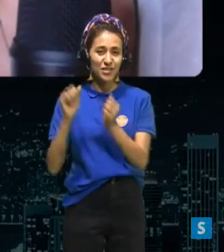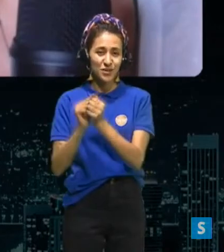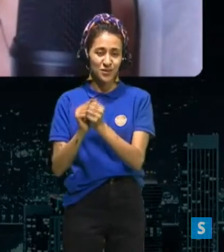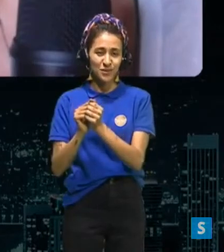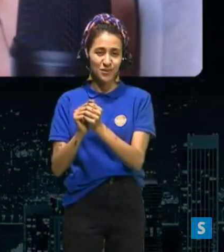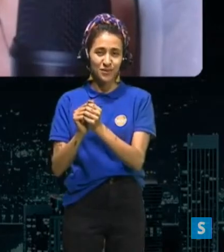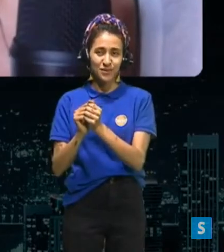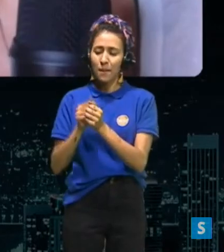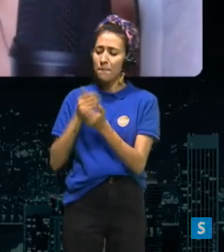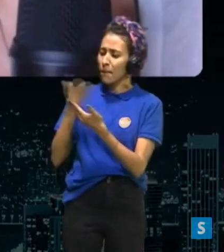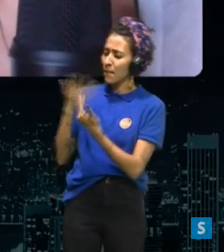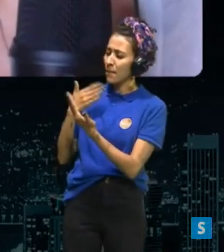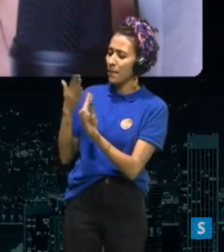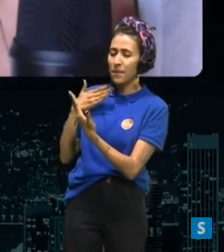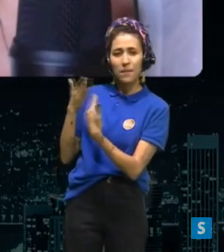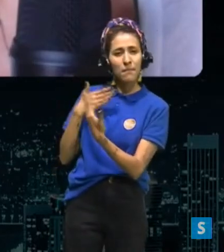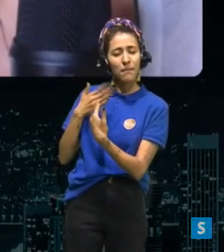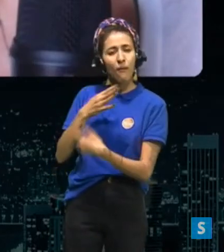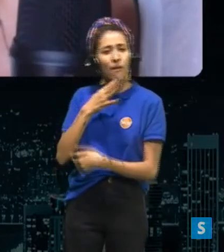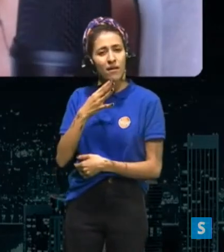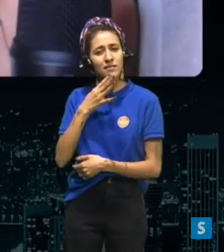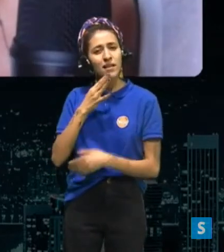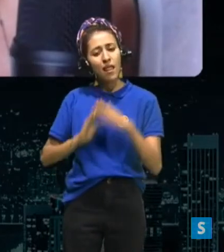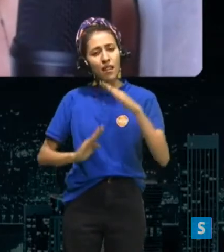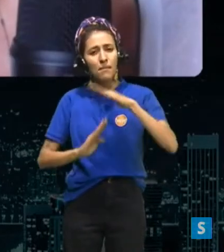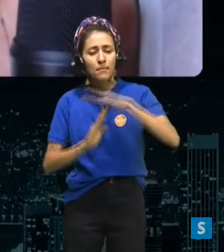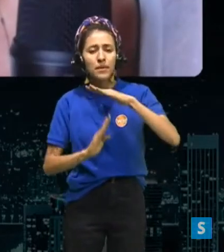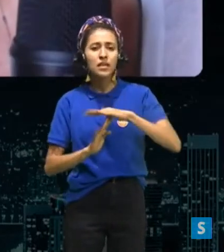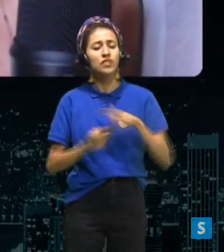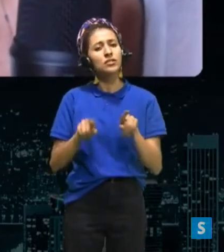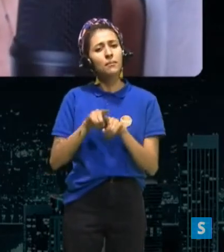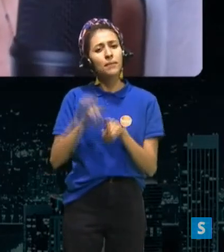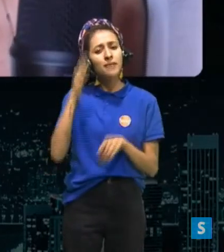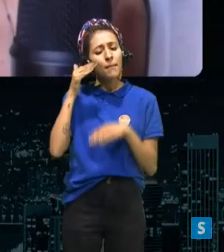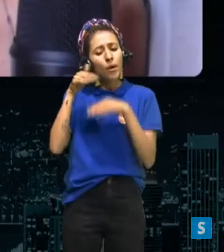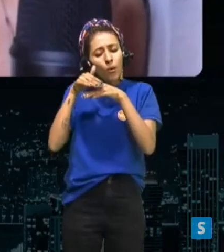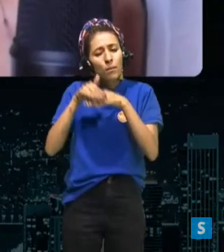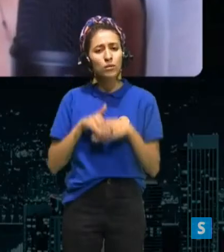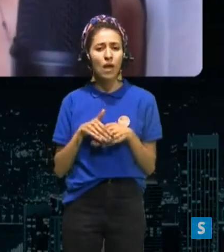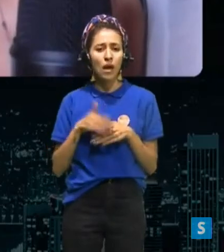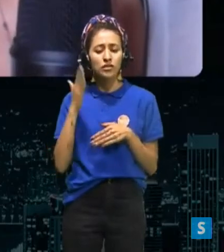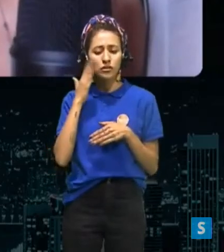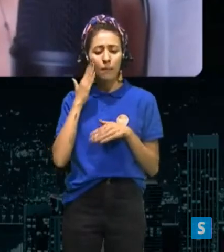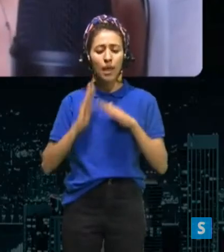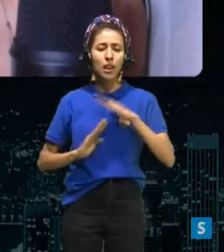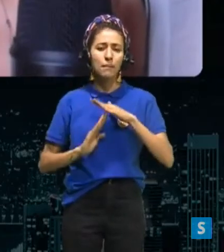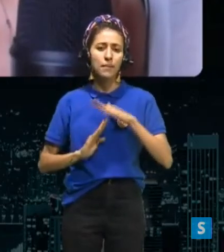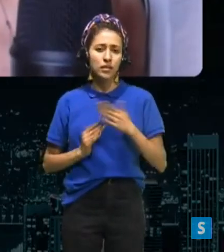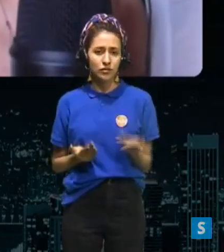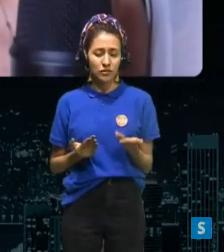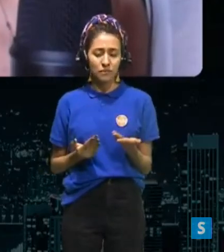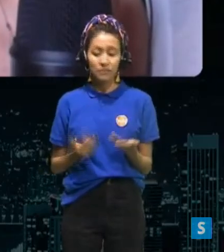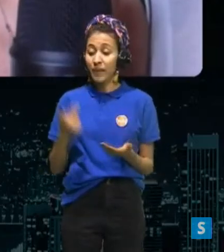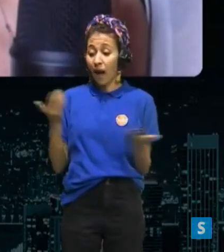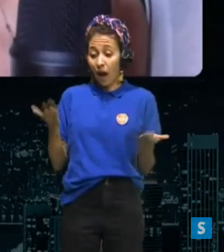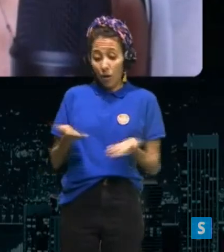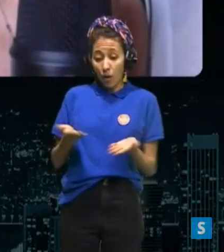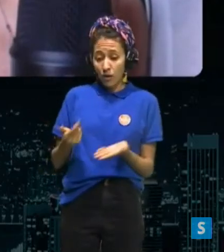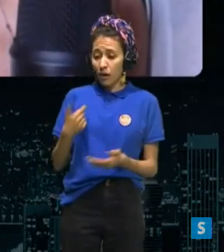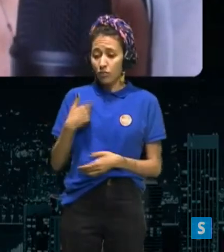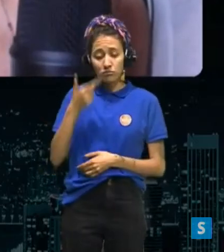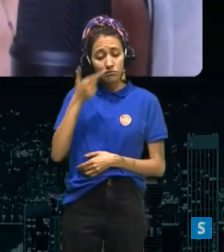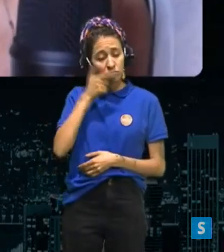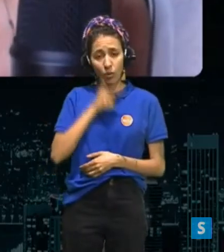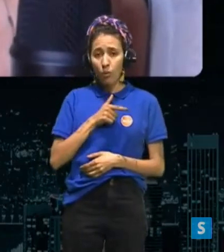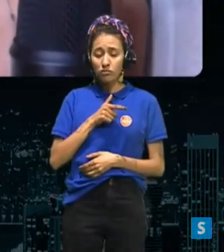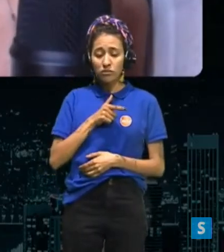saber dos seus limites ser humilde saber quando você precisa trazer uma outra pessoa que complementa Onde